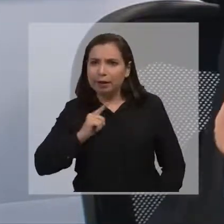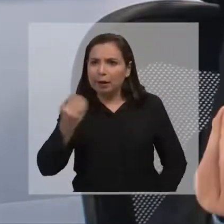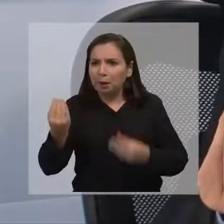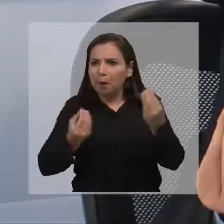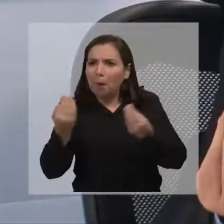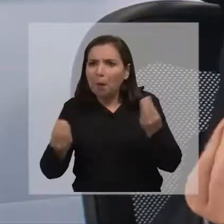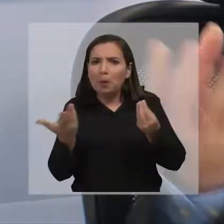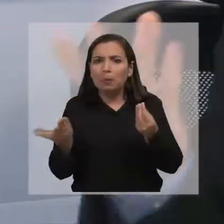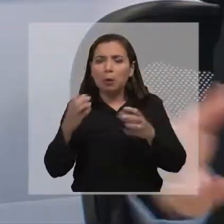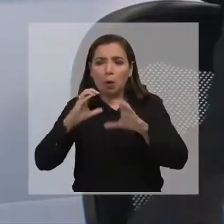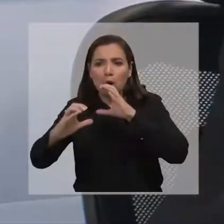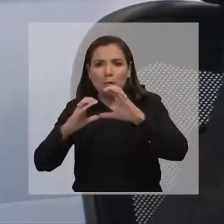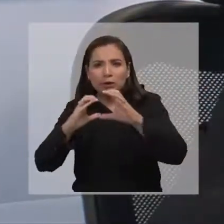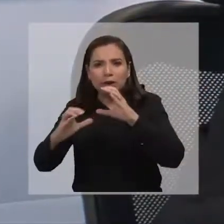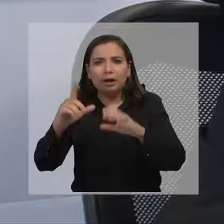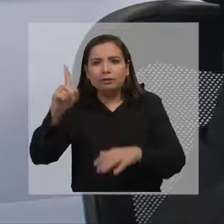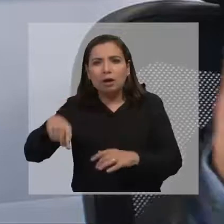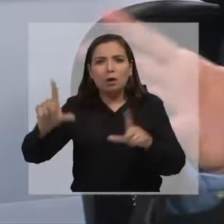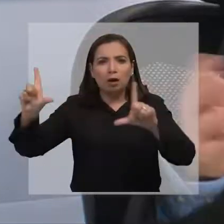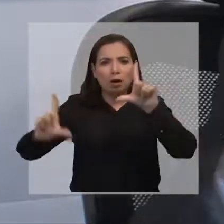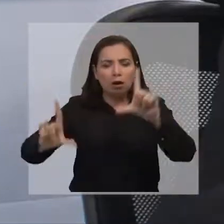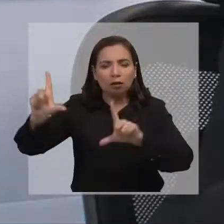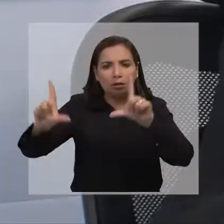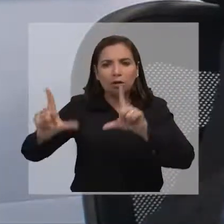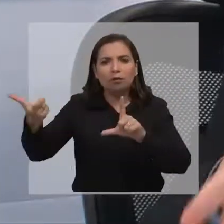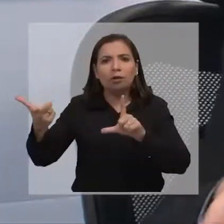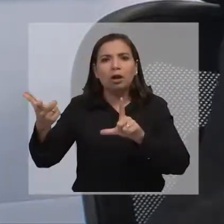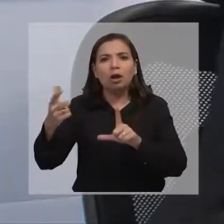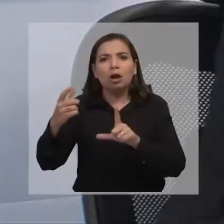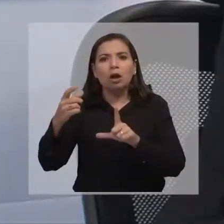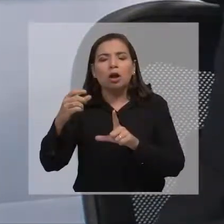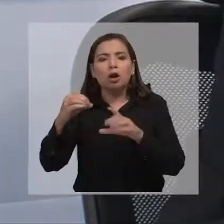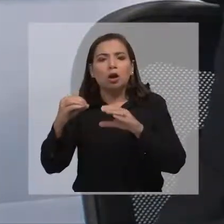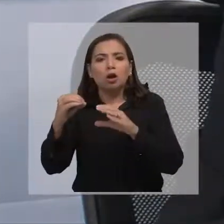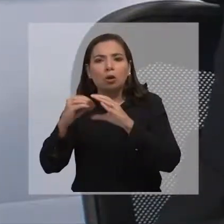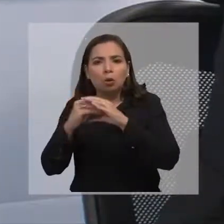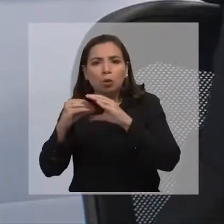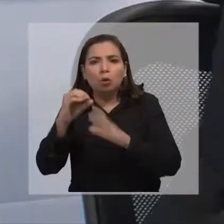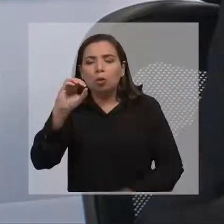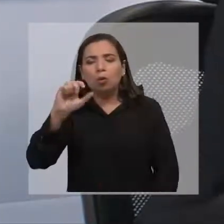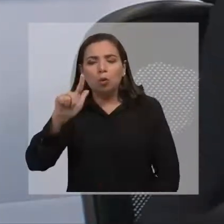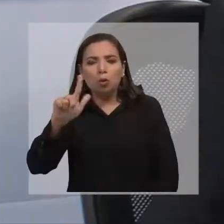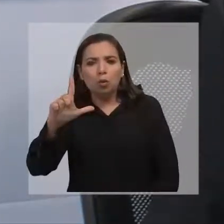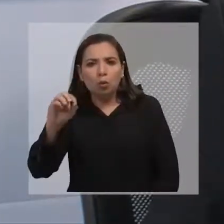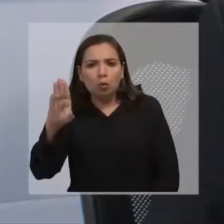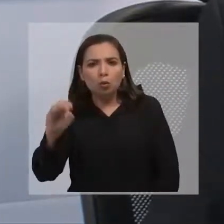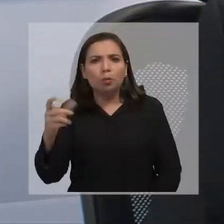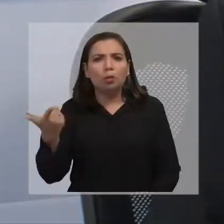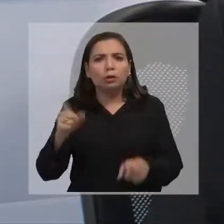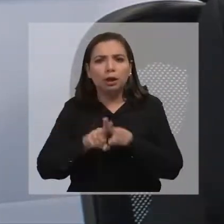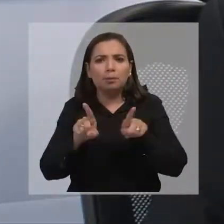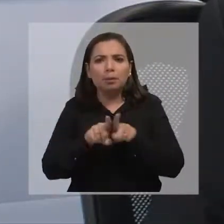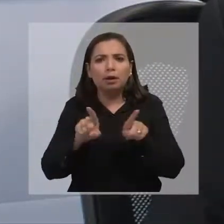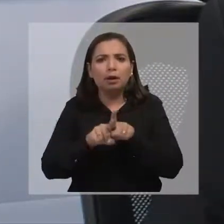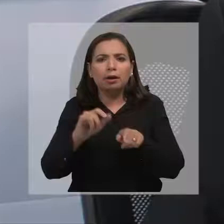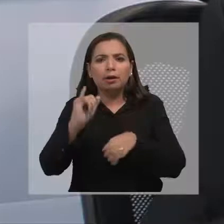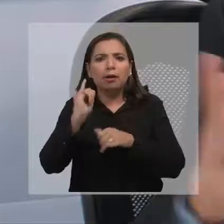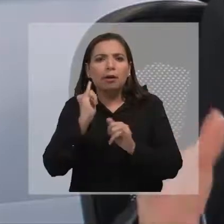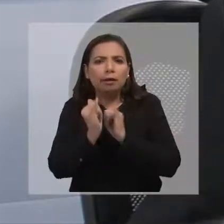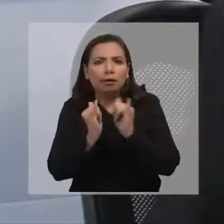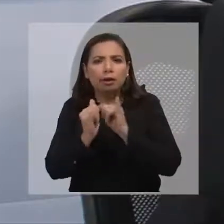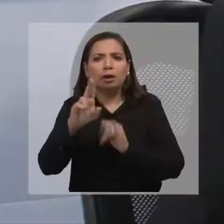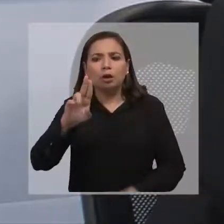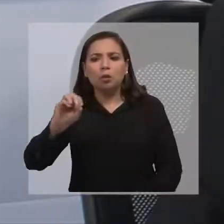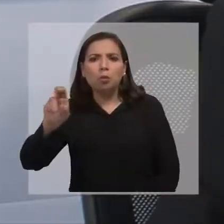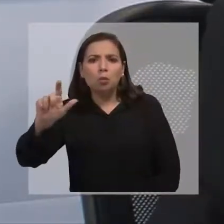comunicações tradicionais, especificamente a Globo e o Grupo UOL, da qual tem a Folha de São Paulo, não ajuda. assim